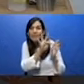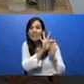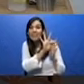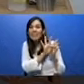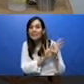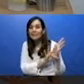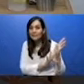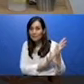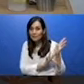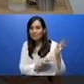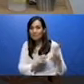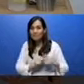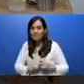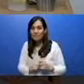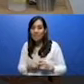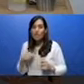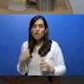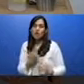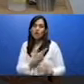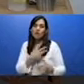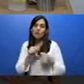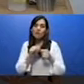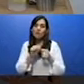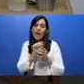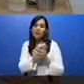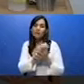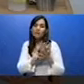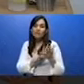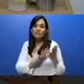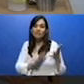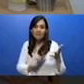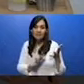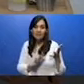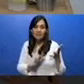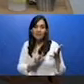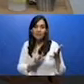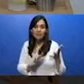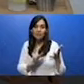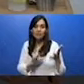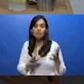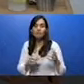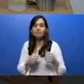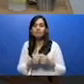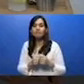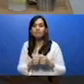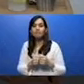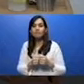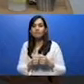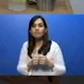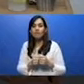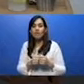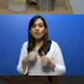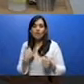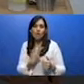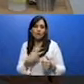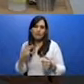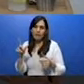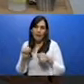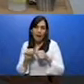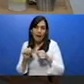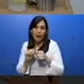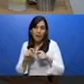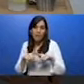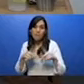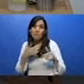15. Vamos fazer uma atividade que seria como sugestão para fazer em casa, mas nós achamos melhor fazer na aula,